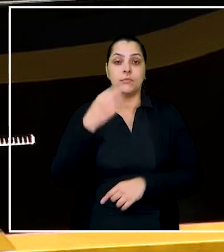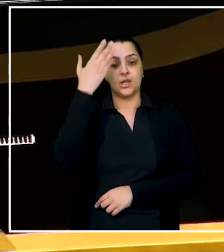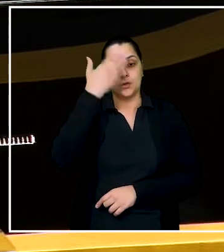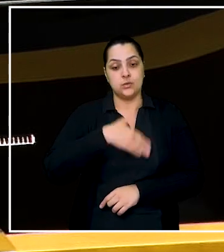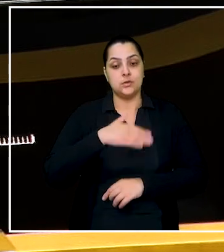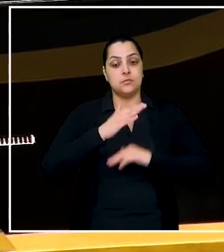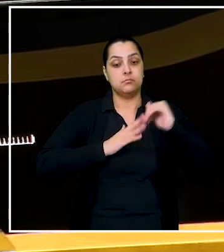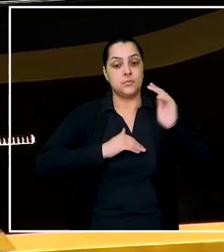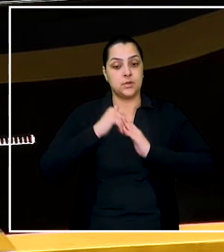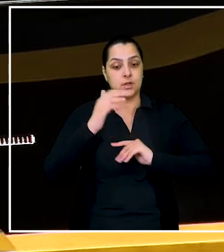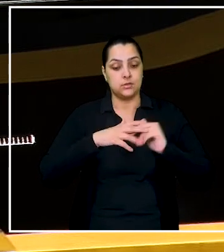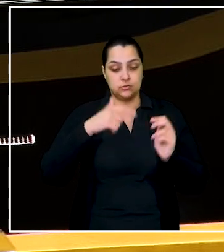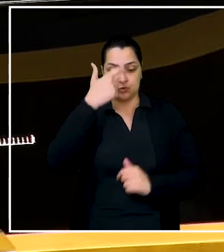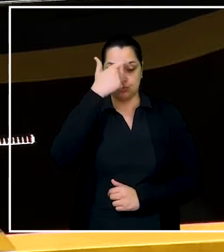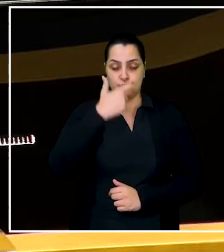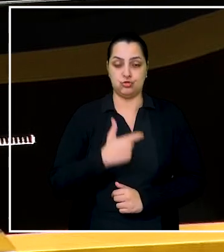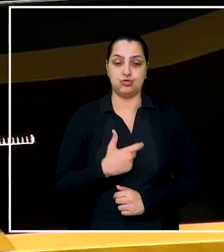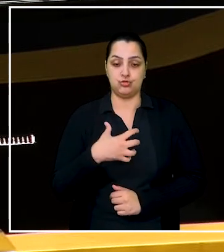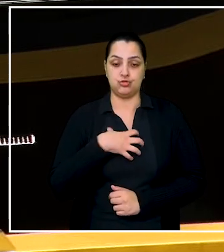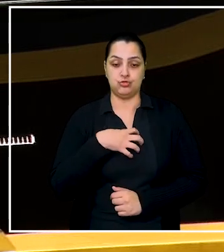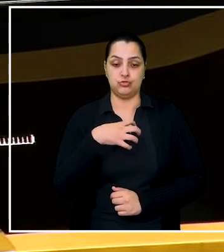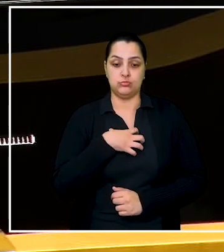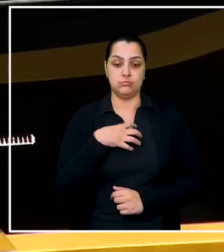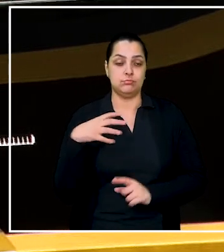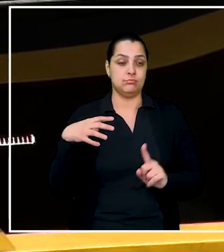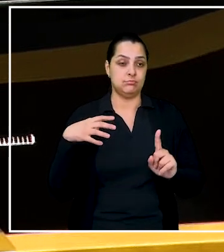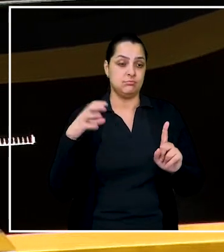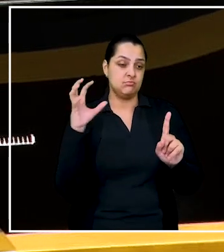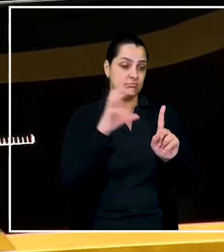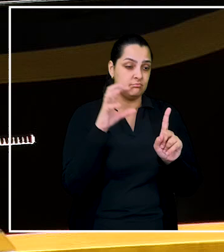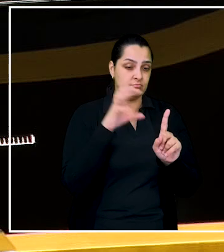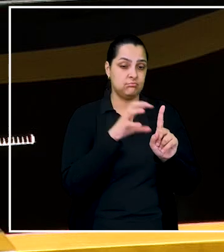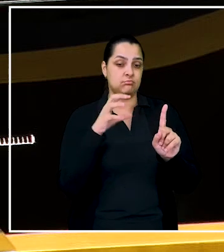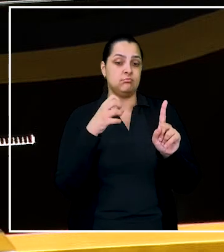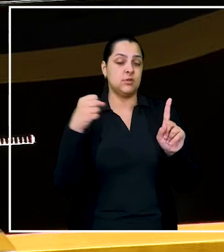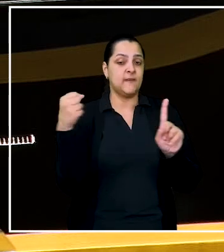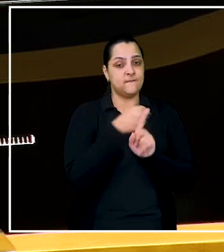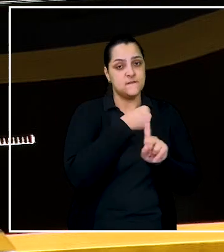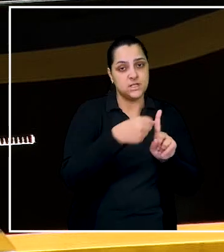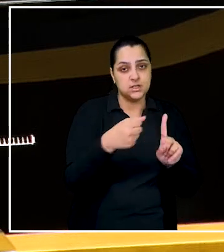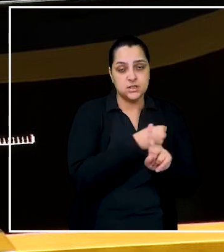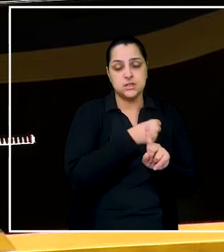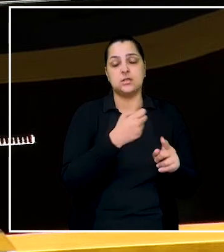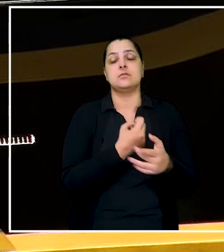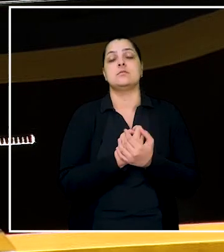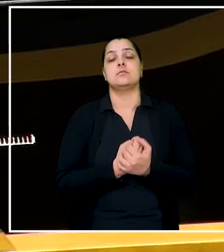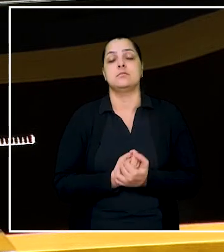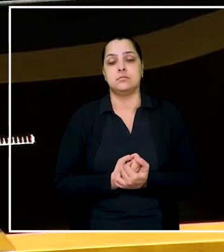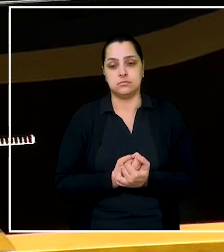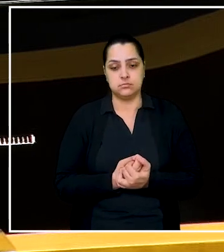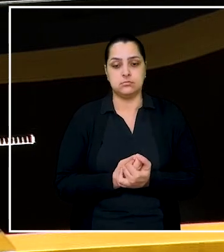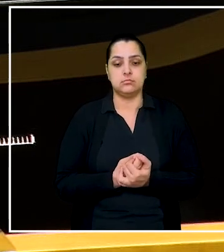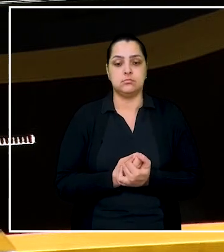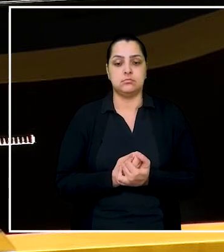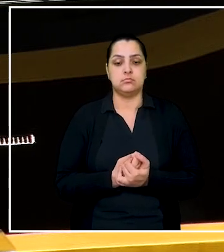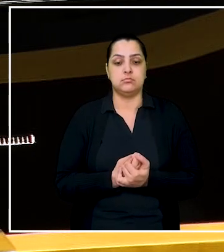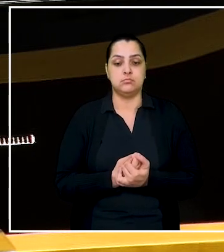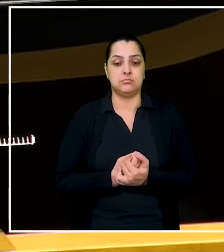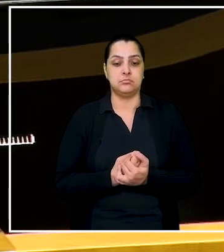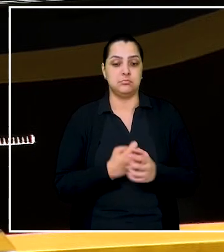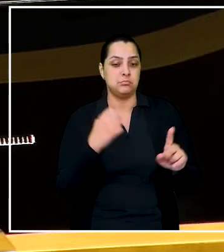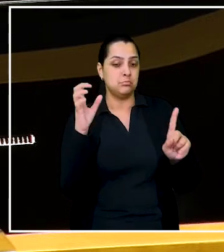o reconhecimento da prática de condutas assediadoras, verbais e físicas, fundadas